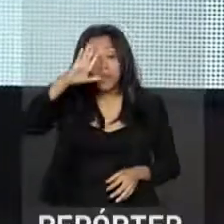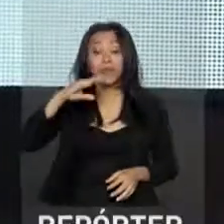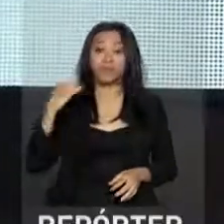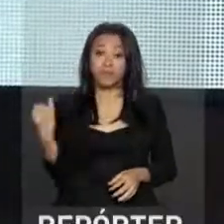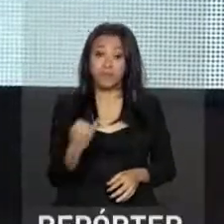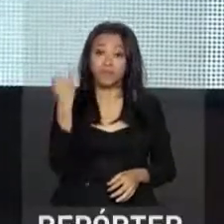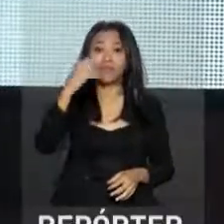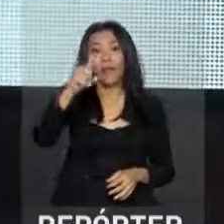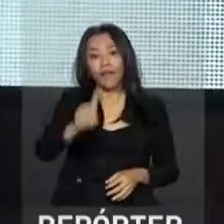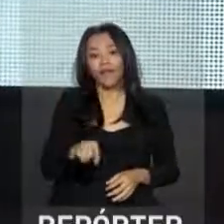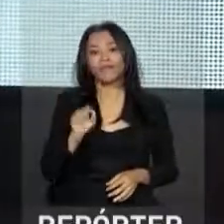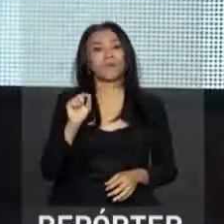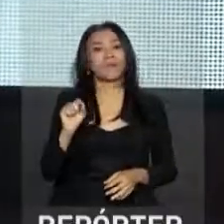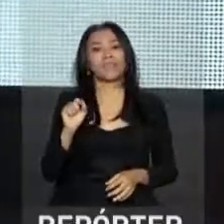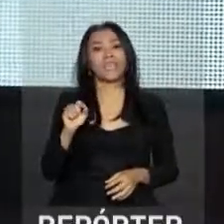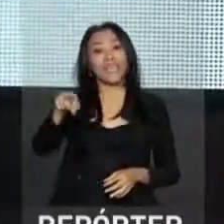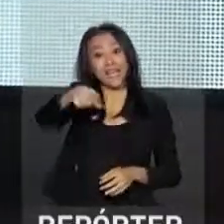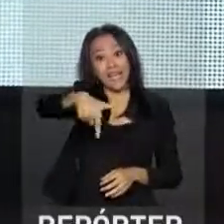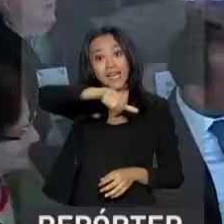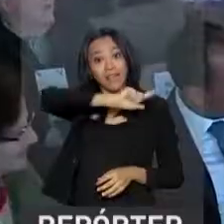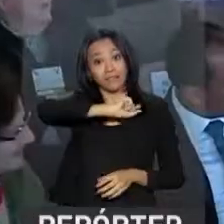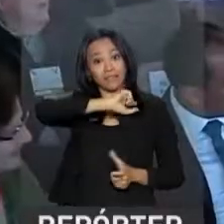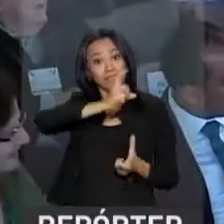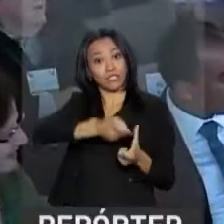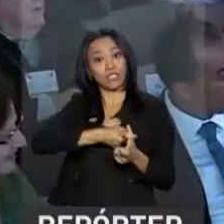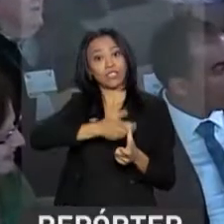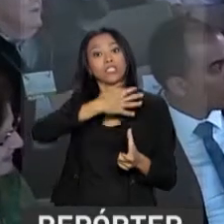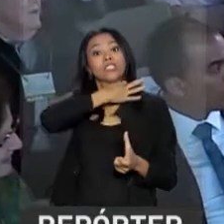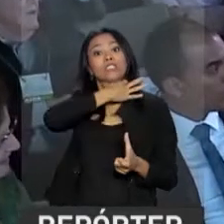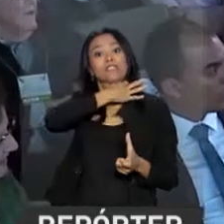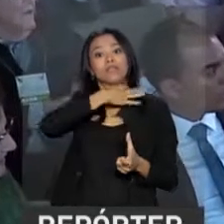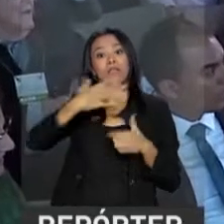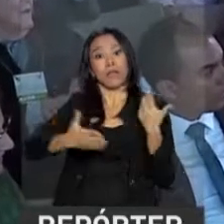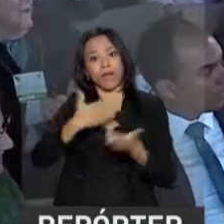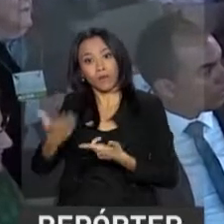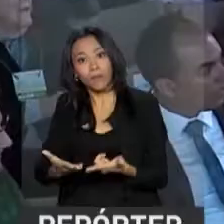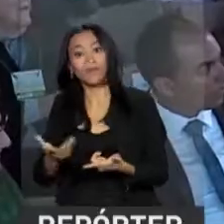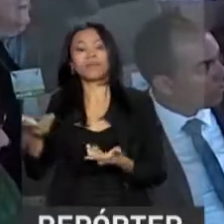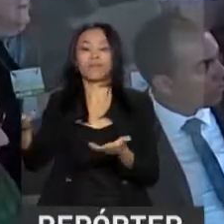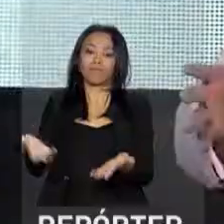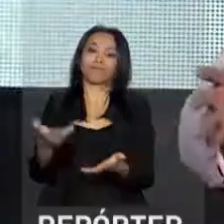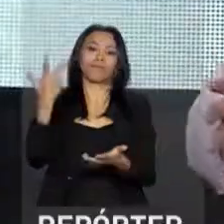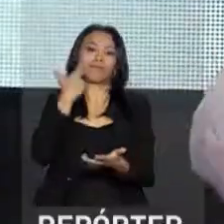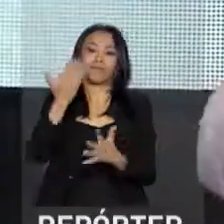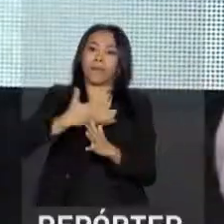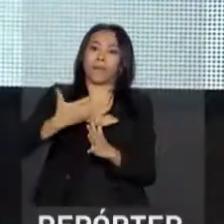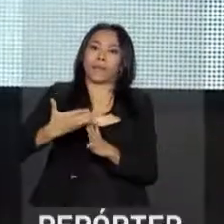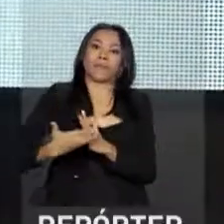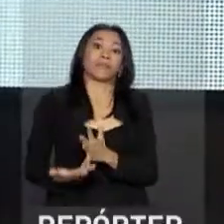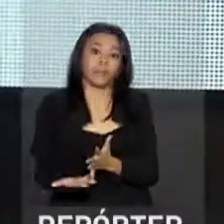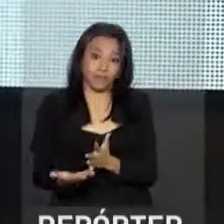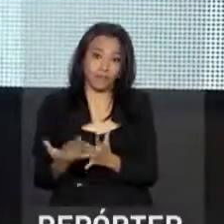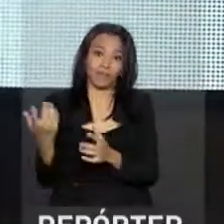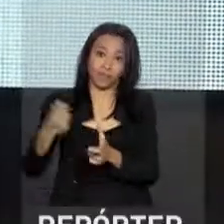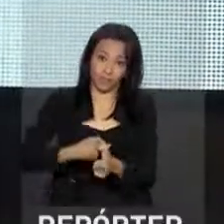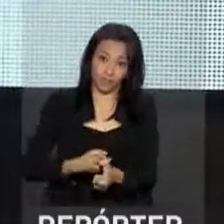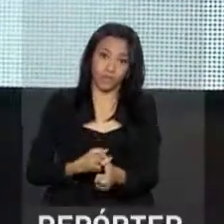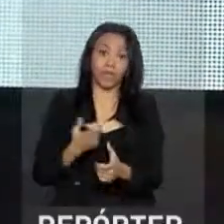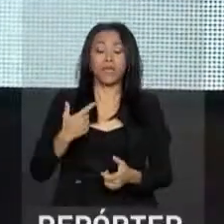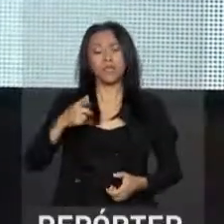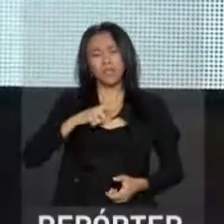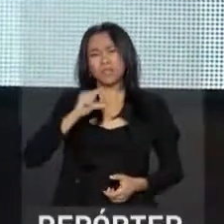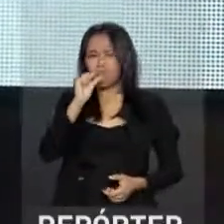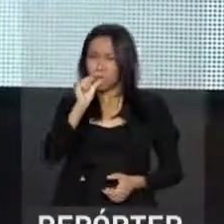foi torná-los de inadimplentes em adimplentes. Eu tenho pouco tempo ainda para